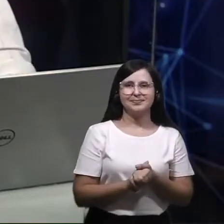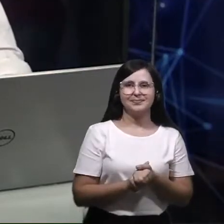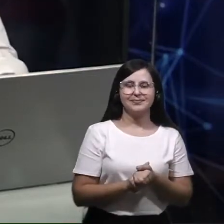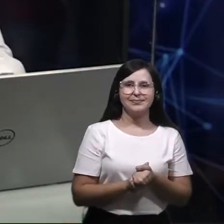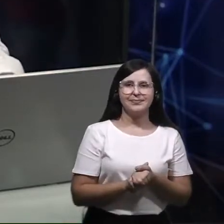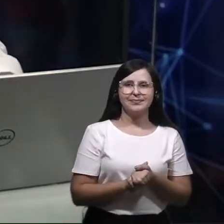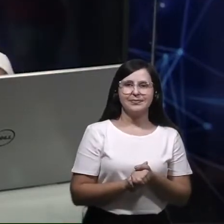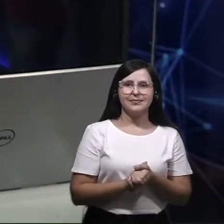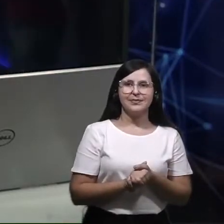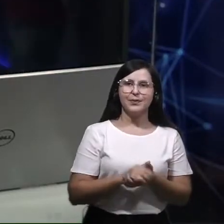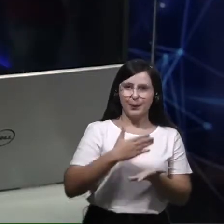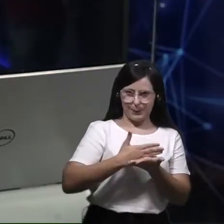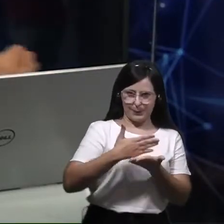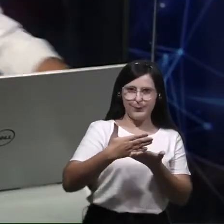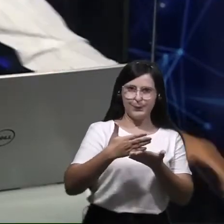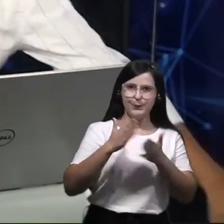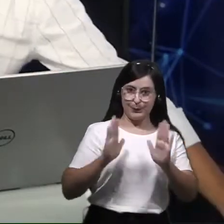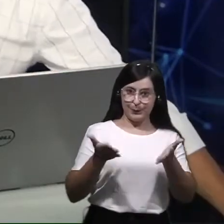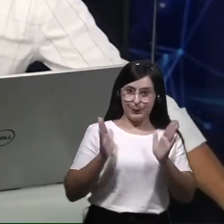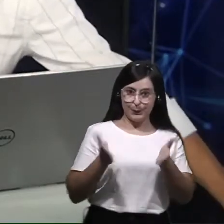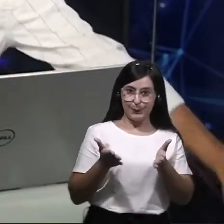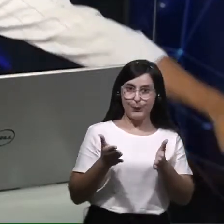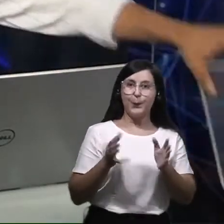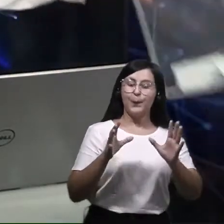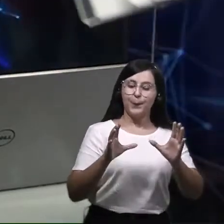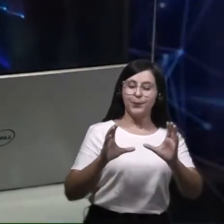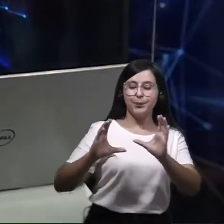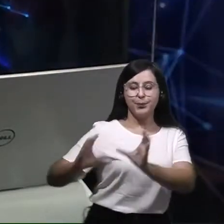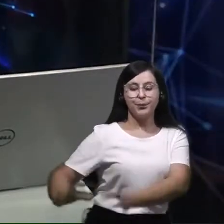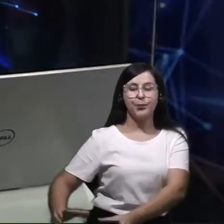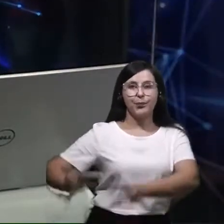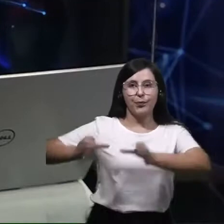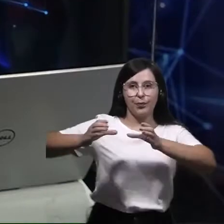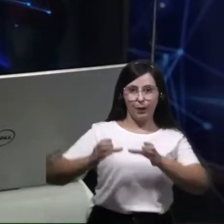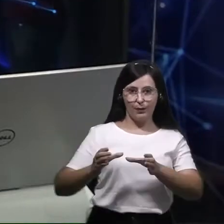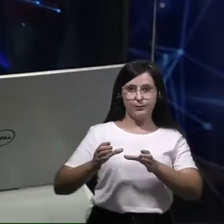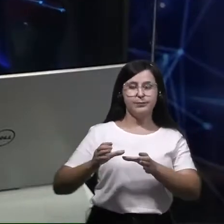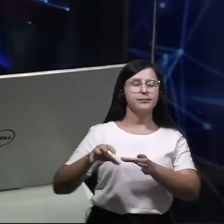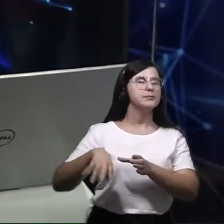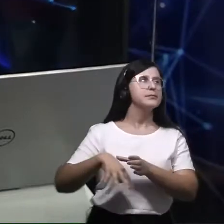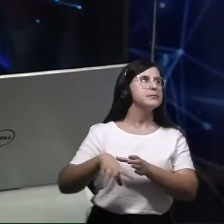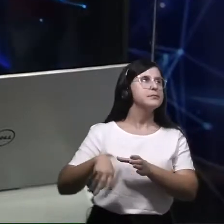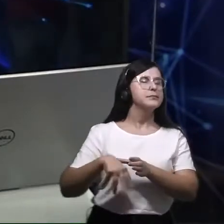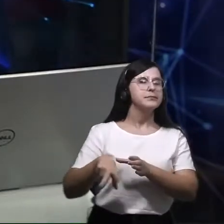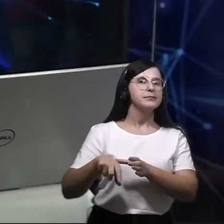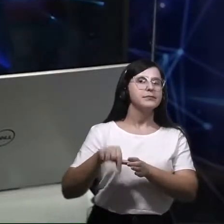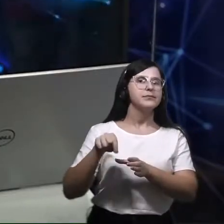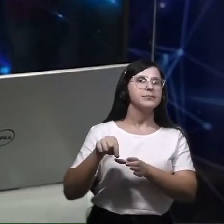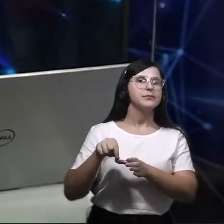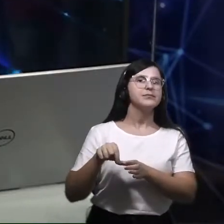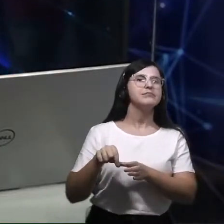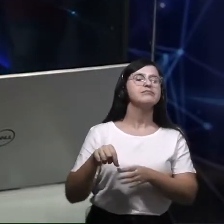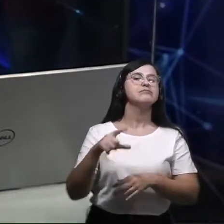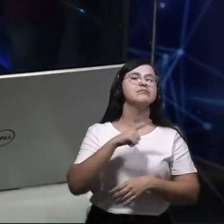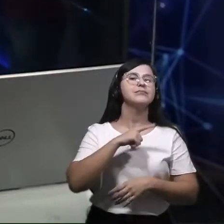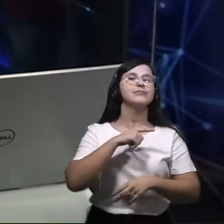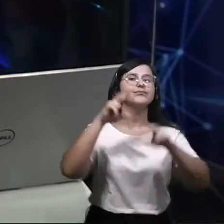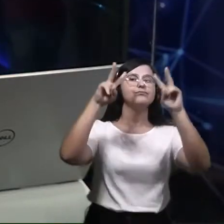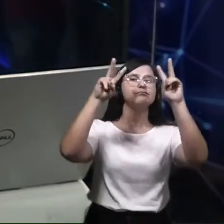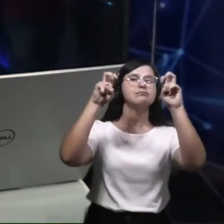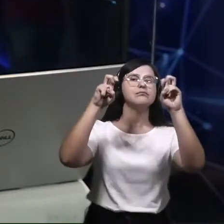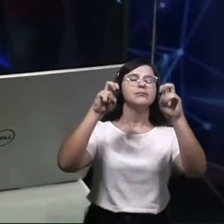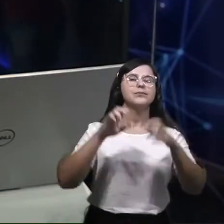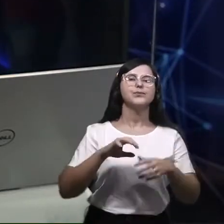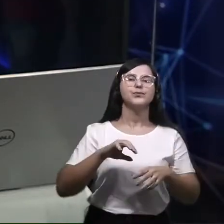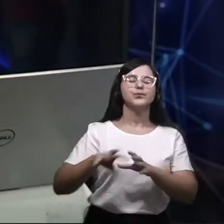Vamos proceder então, eu vou trazer aqui a outra urna, tá certo? Ela está aqui comigo. Essa outra urna, ela tem os temas que